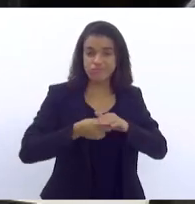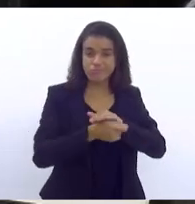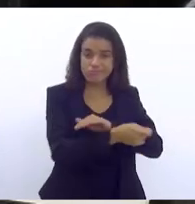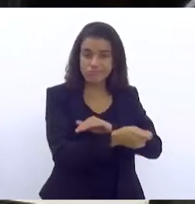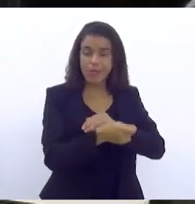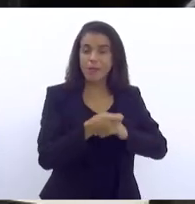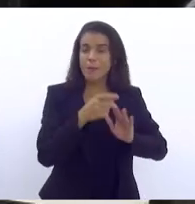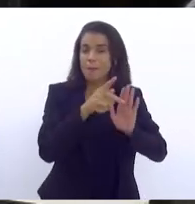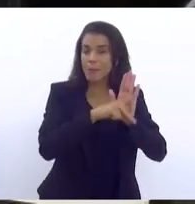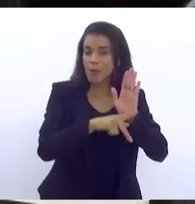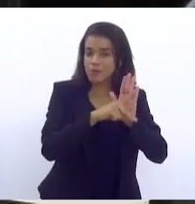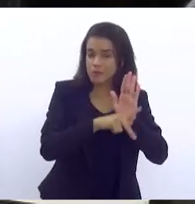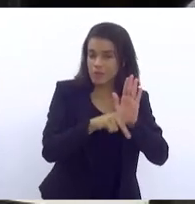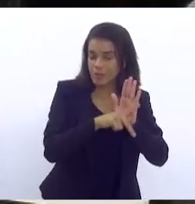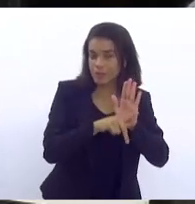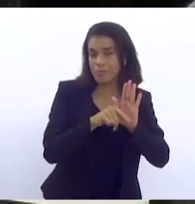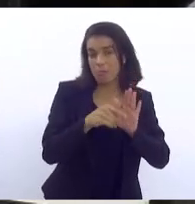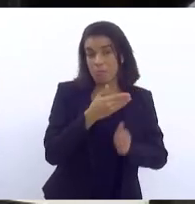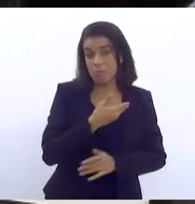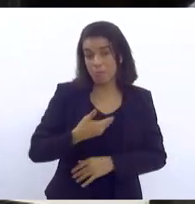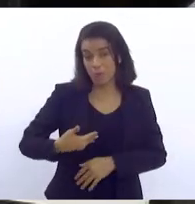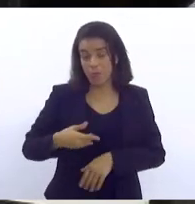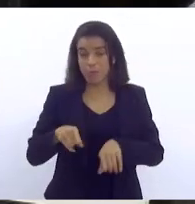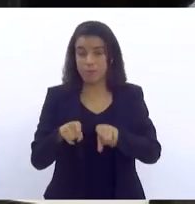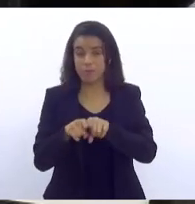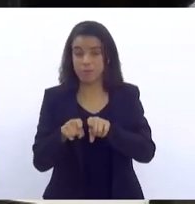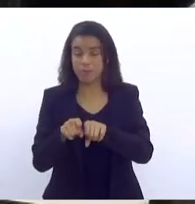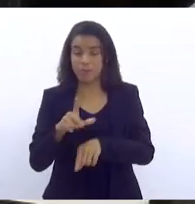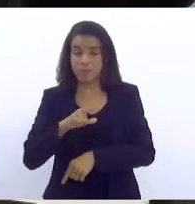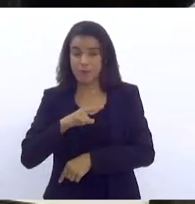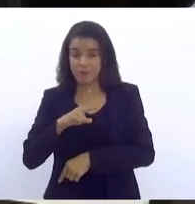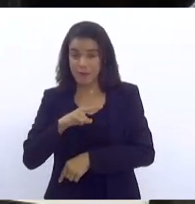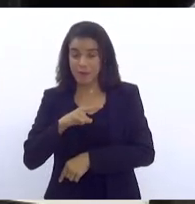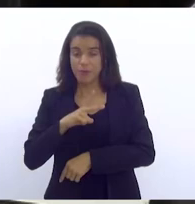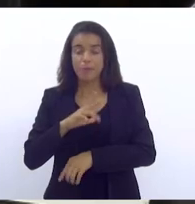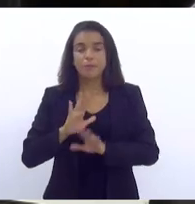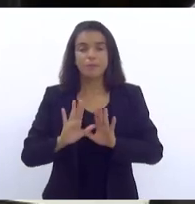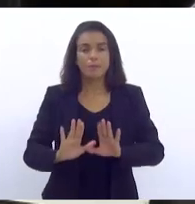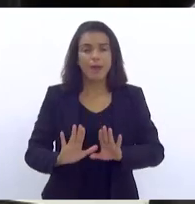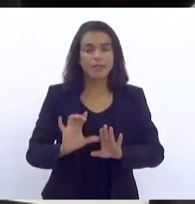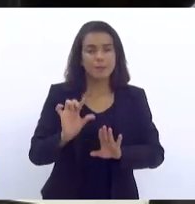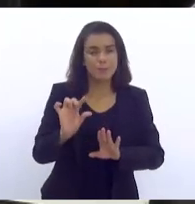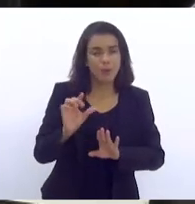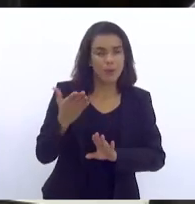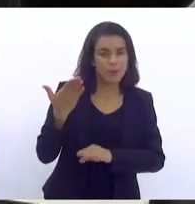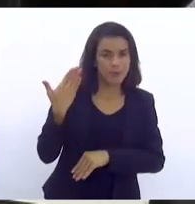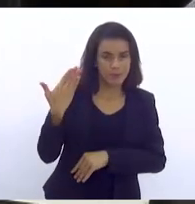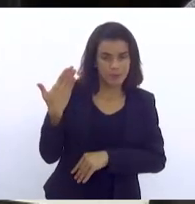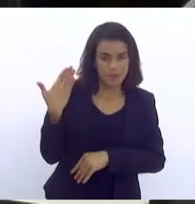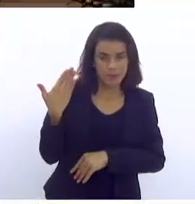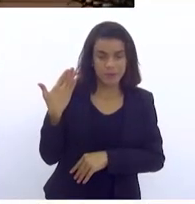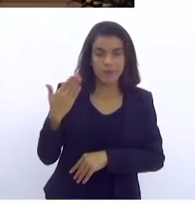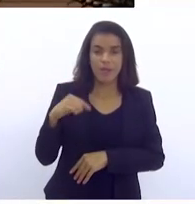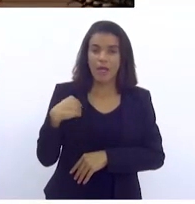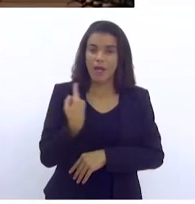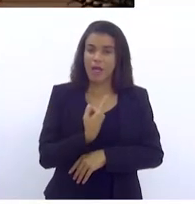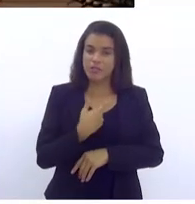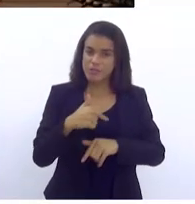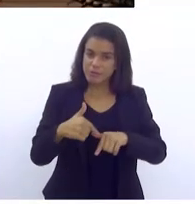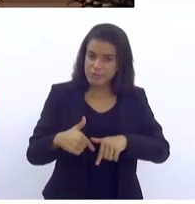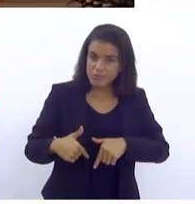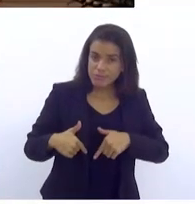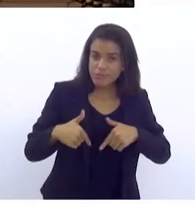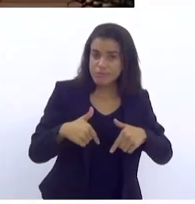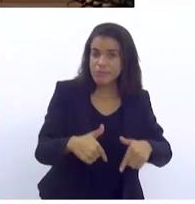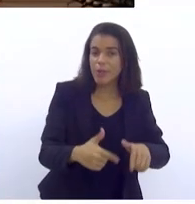projetos tanto de públicos quanto privados e que mais recentemente a gente se engajou aí nas